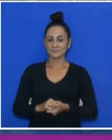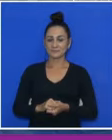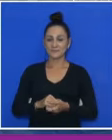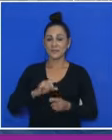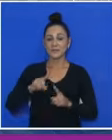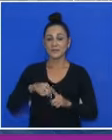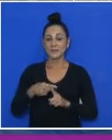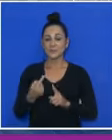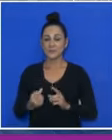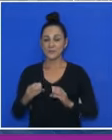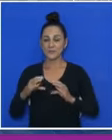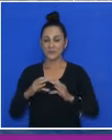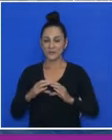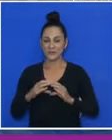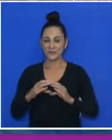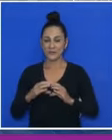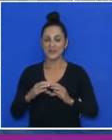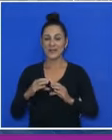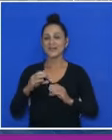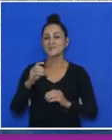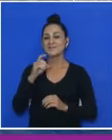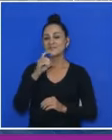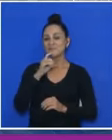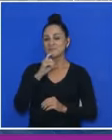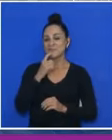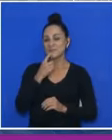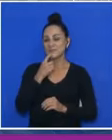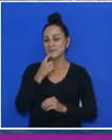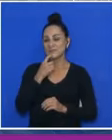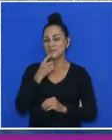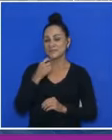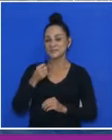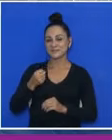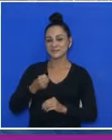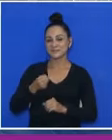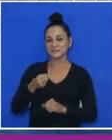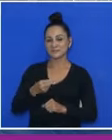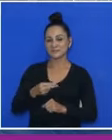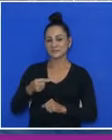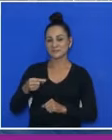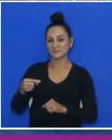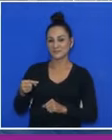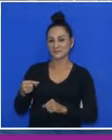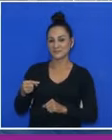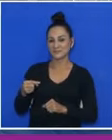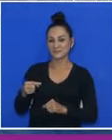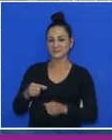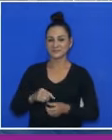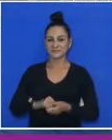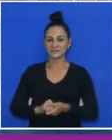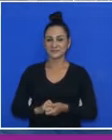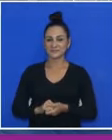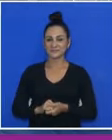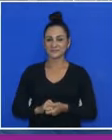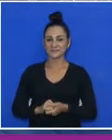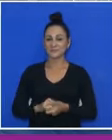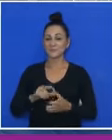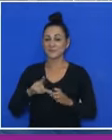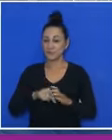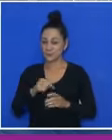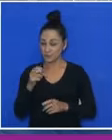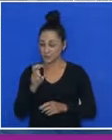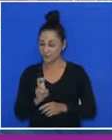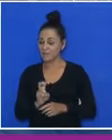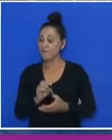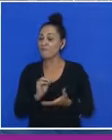Mais uma bola chegando. Bola vermelha, número 21. Vermelha, 21. Foram sorteados